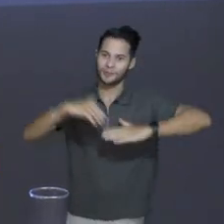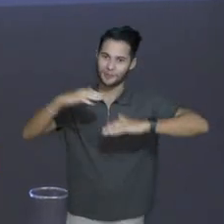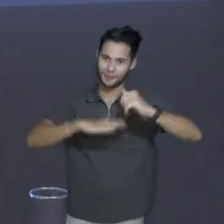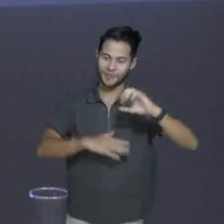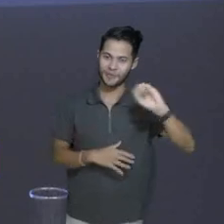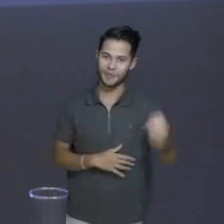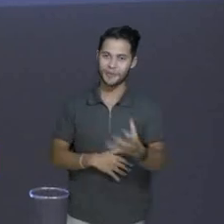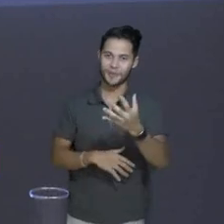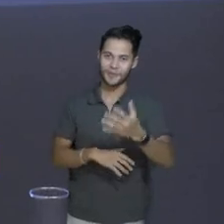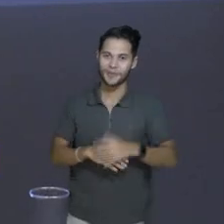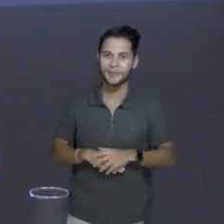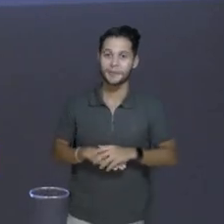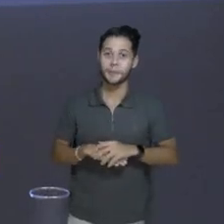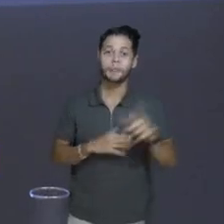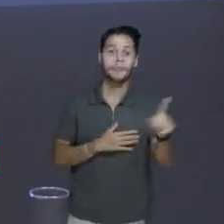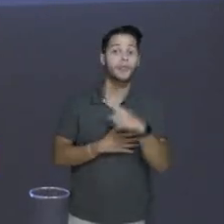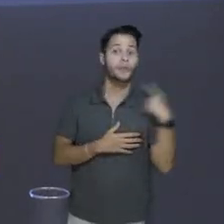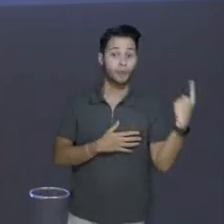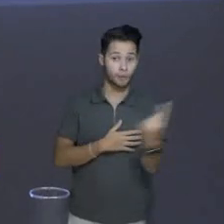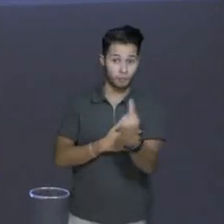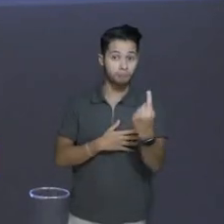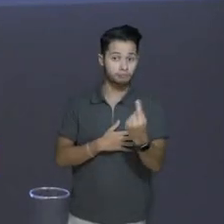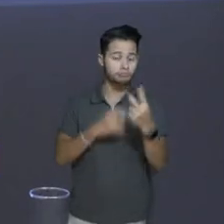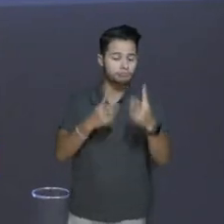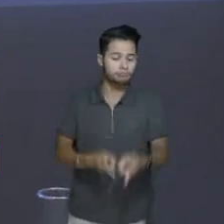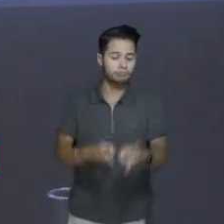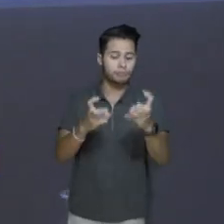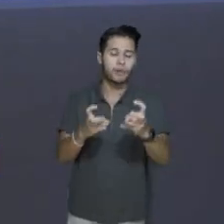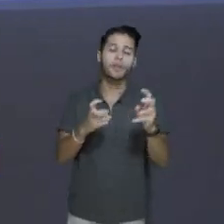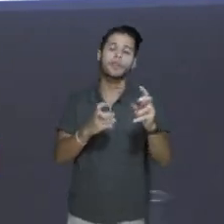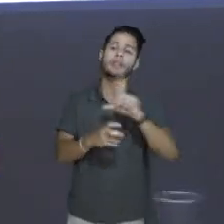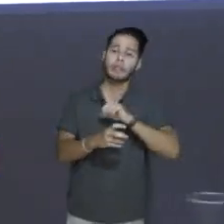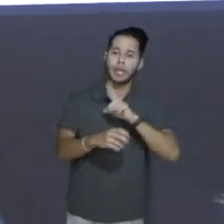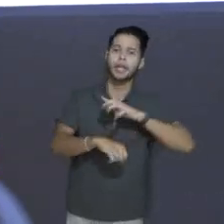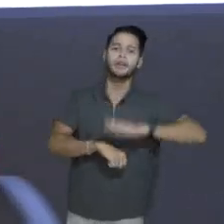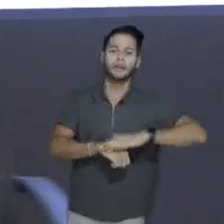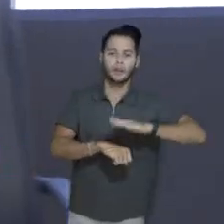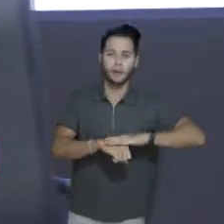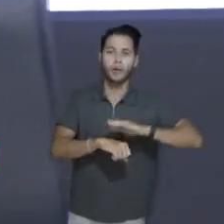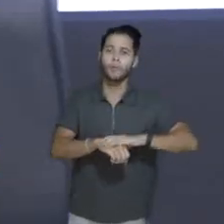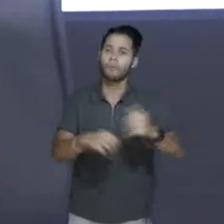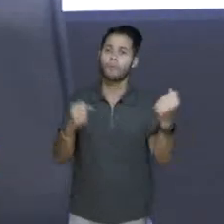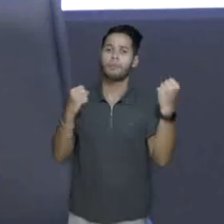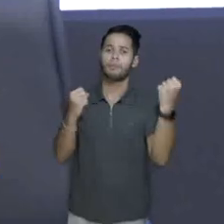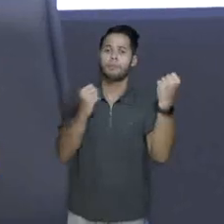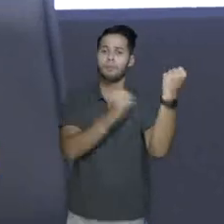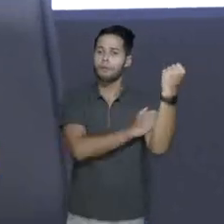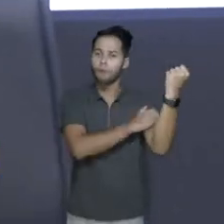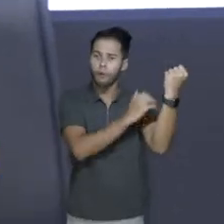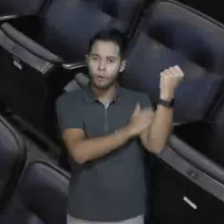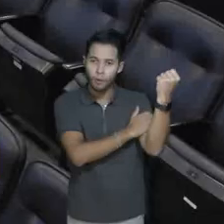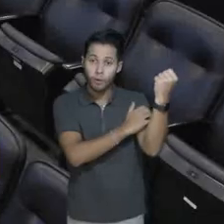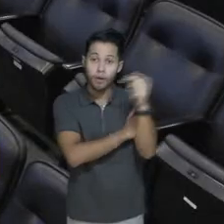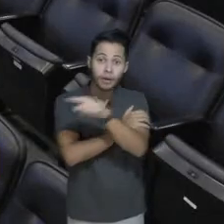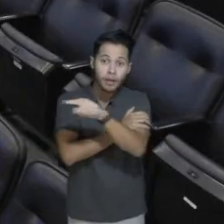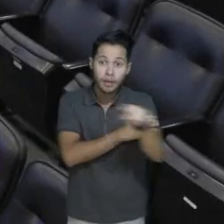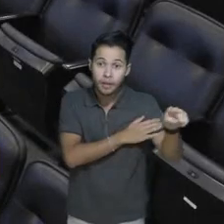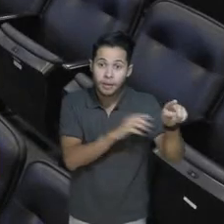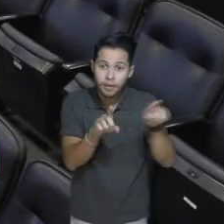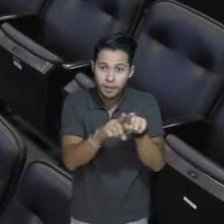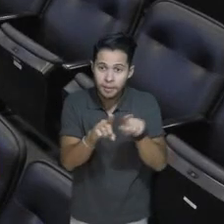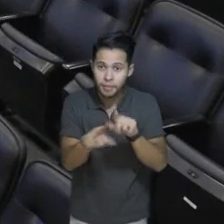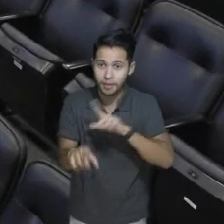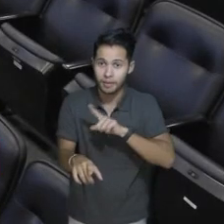percebi que nós temos sim uma ferramenta poderosa na mão e vocês também T porque vocês estão de frente para inúmeras